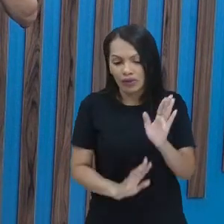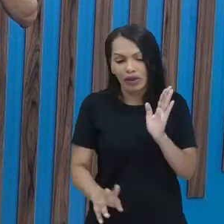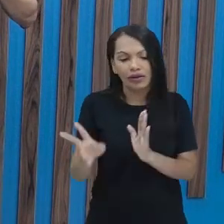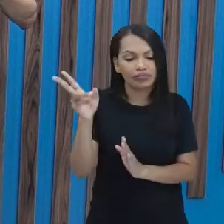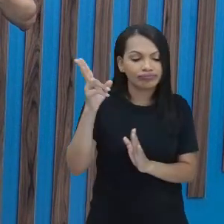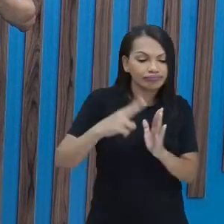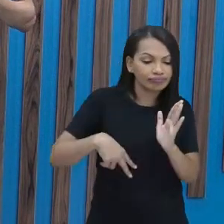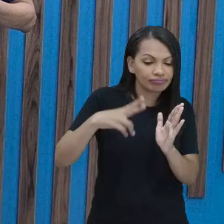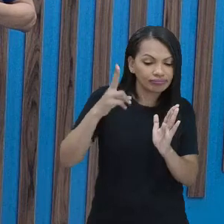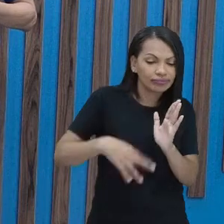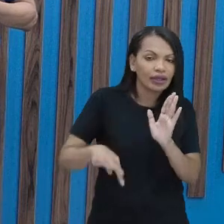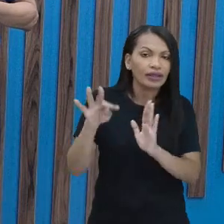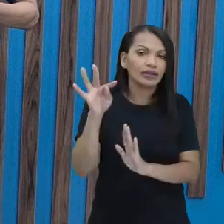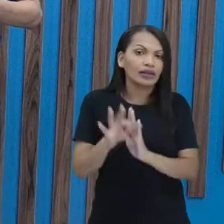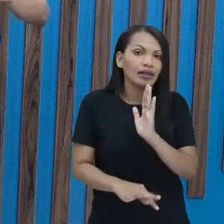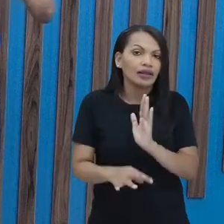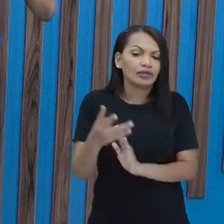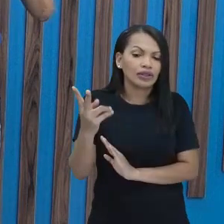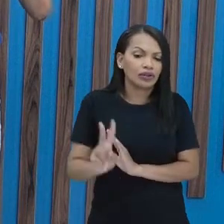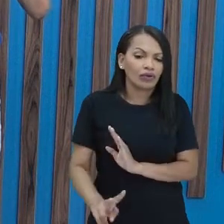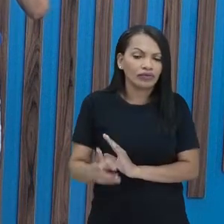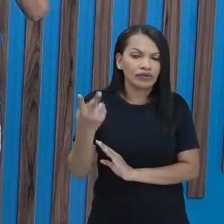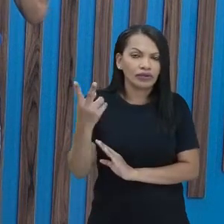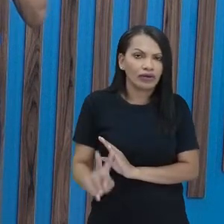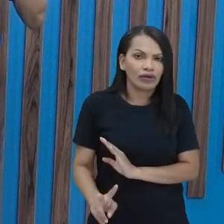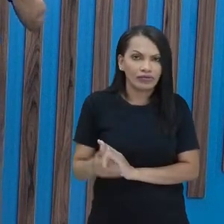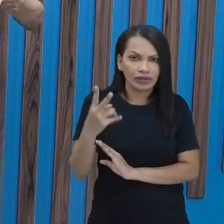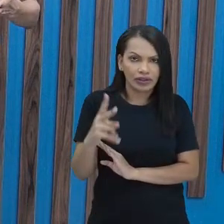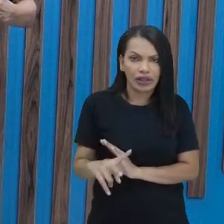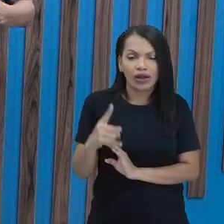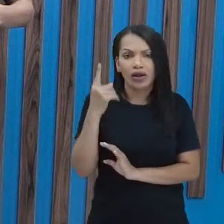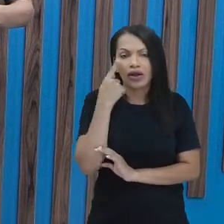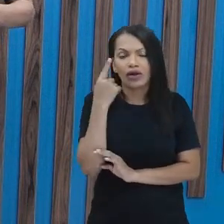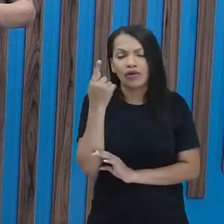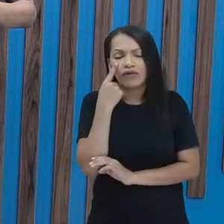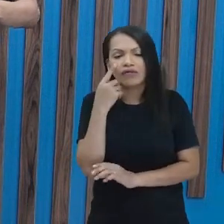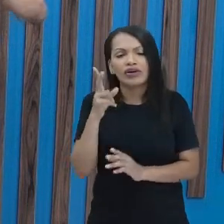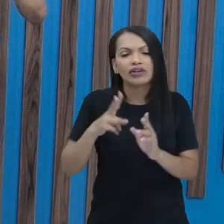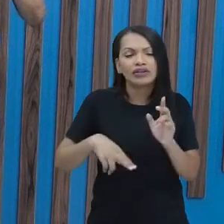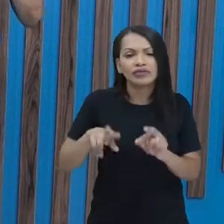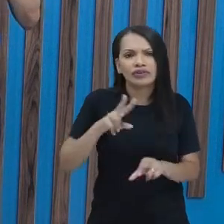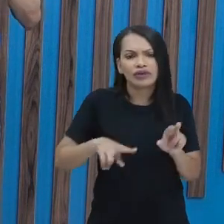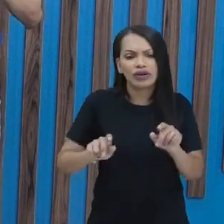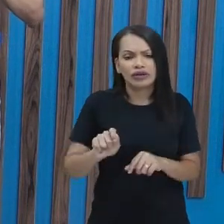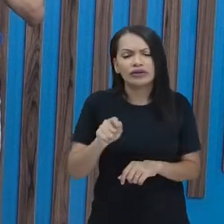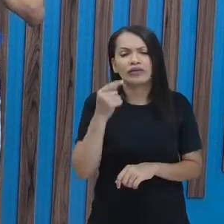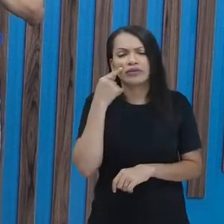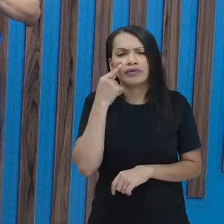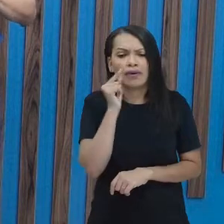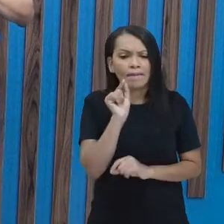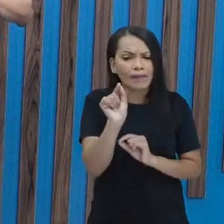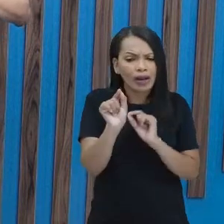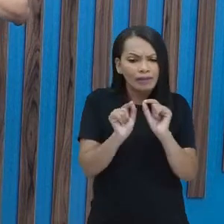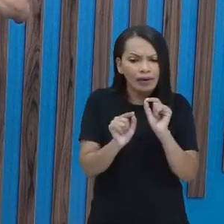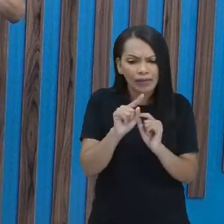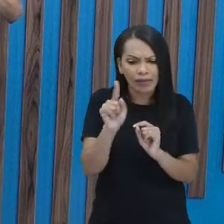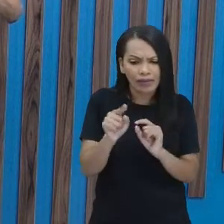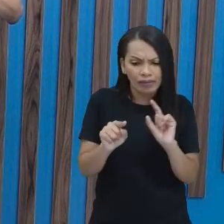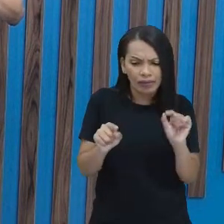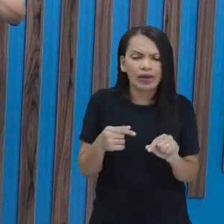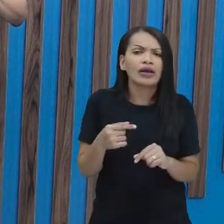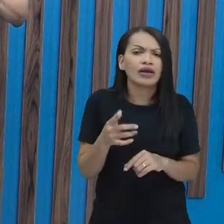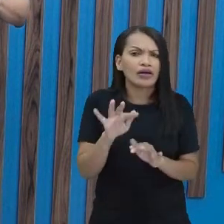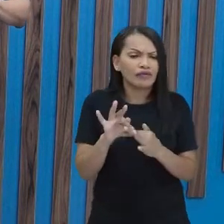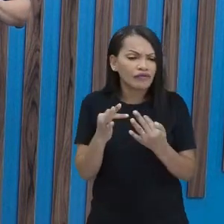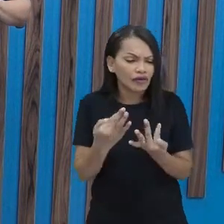reviso o texto várias vezes, eu observo sinais de pontuação, não é? Mas para a família, relaxa um pouquinho